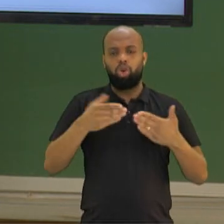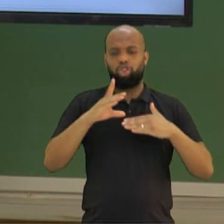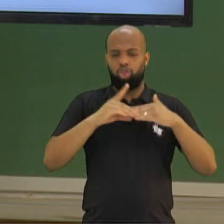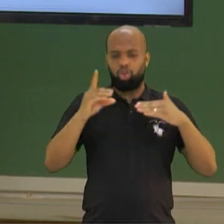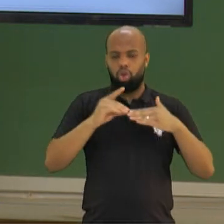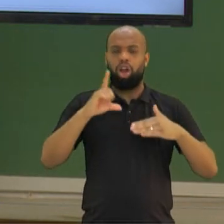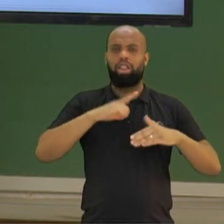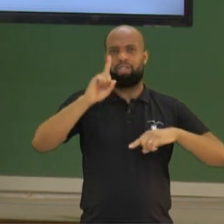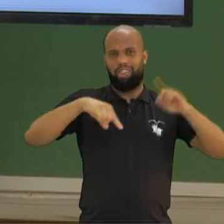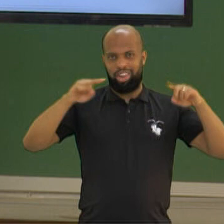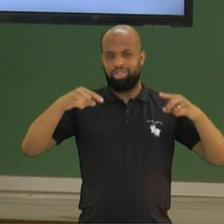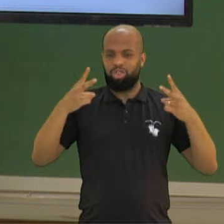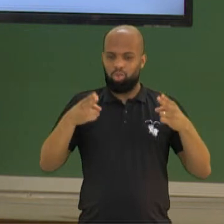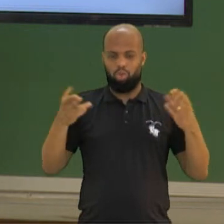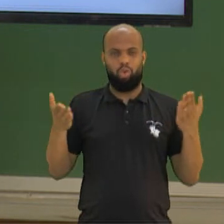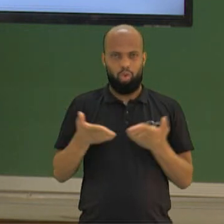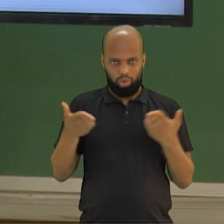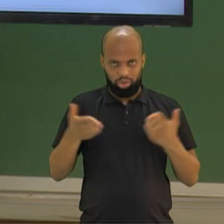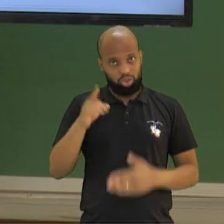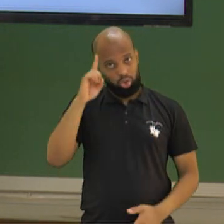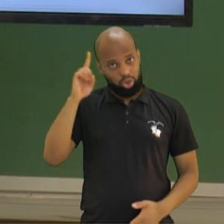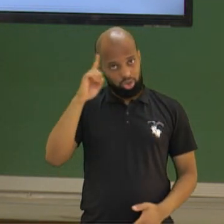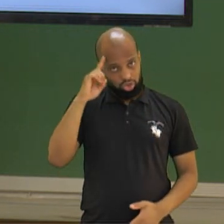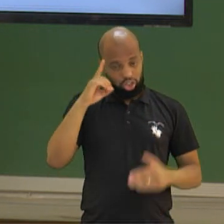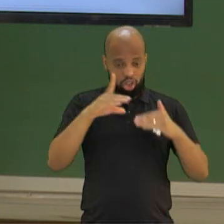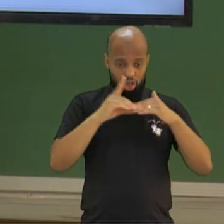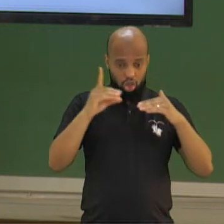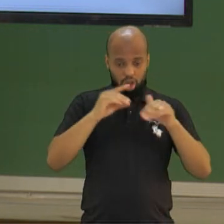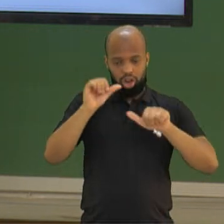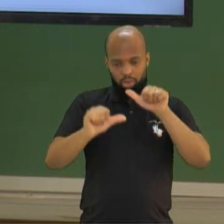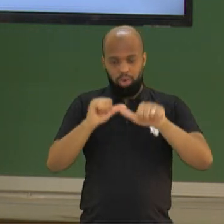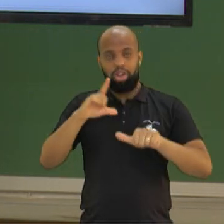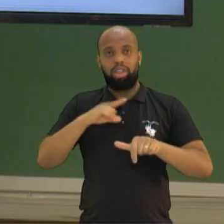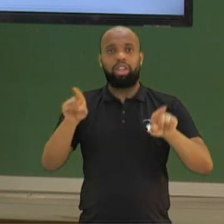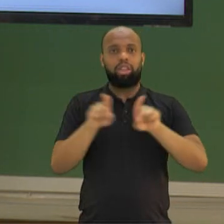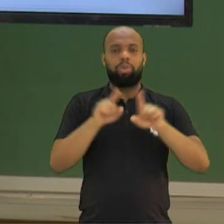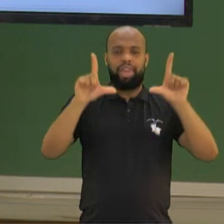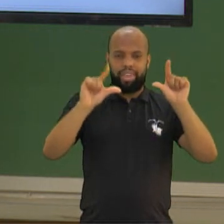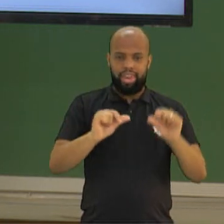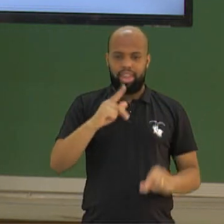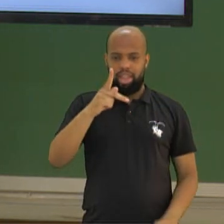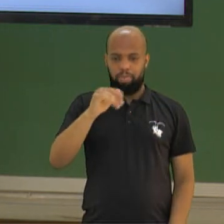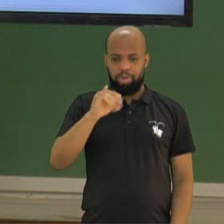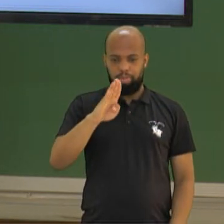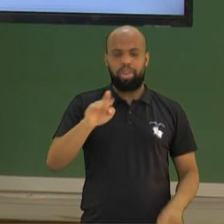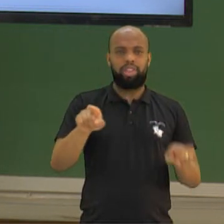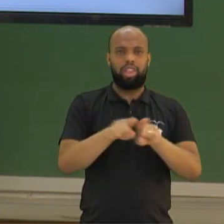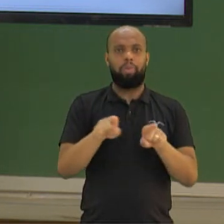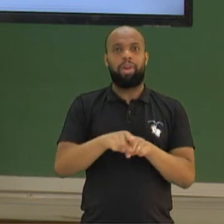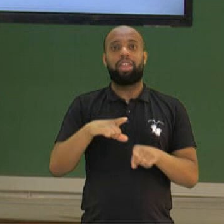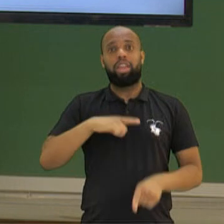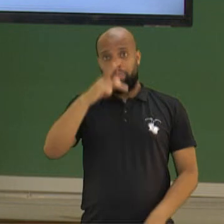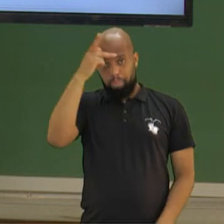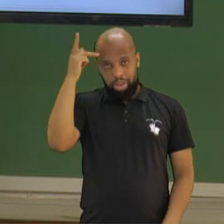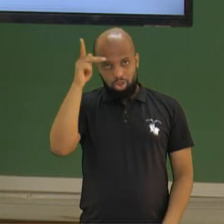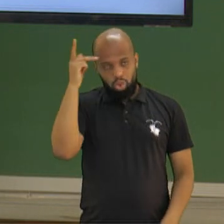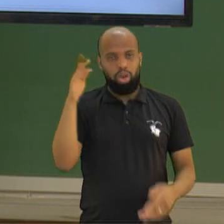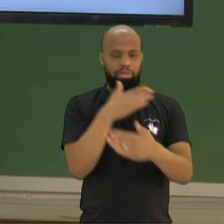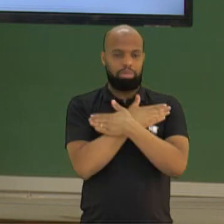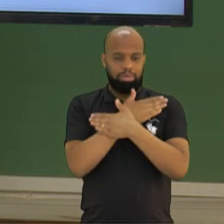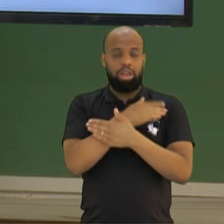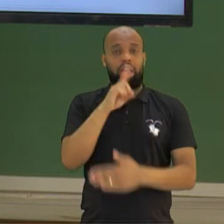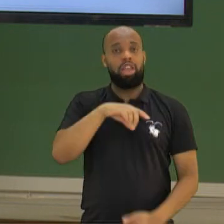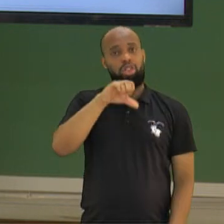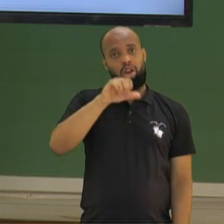passa a variar de valores diariamente, né? Teve uma queda no PIB, que vai significar um aumento de desemprego, chegando aí a 9%